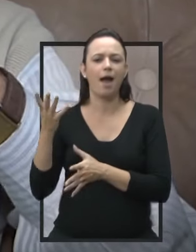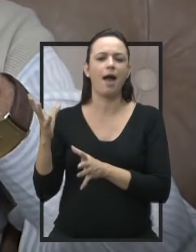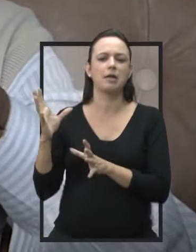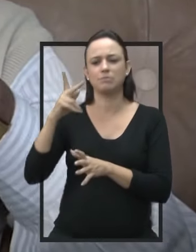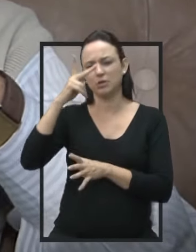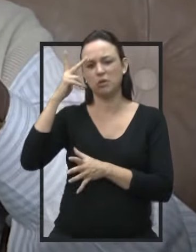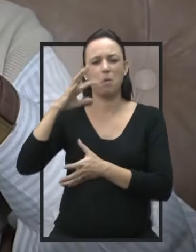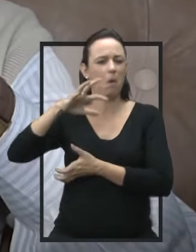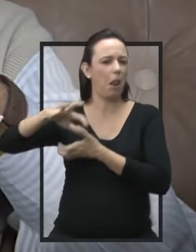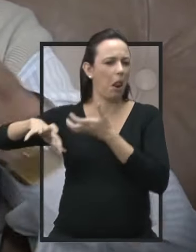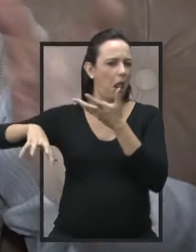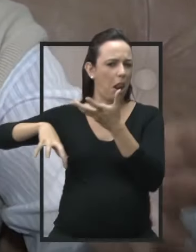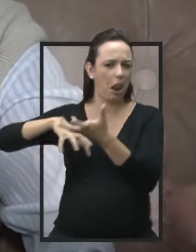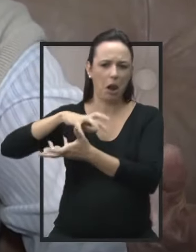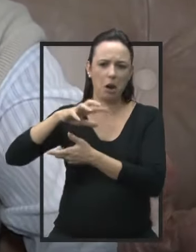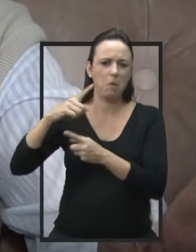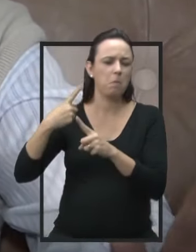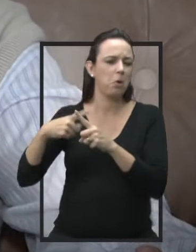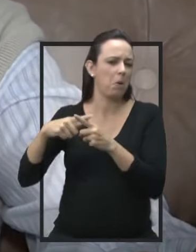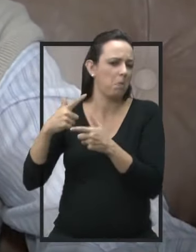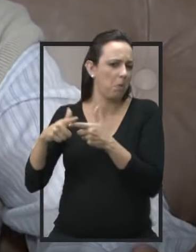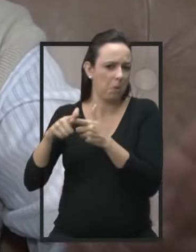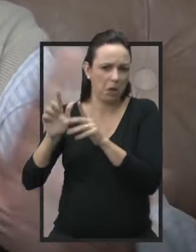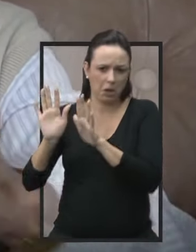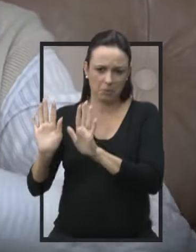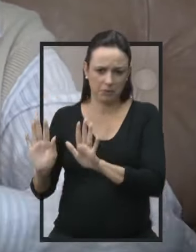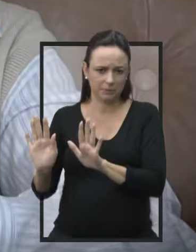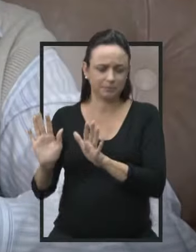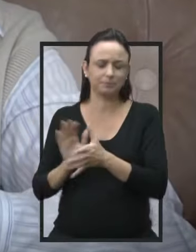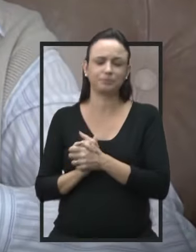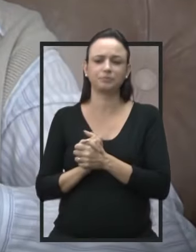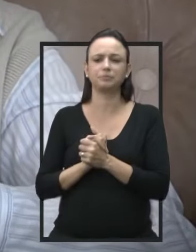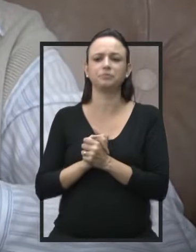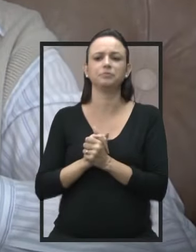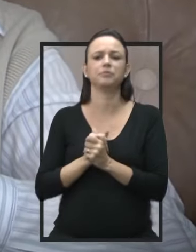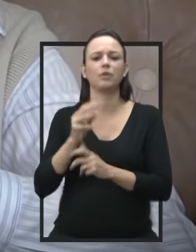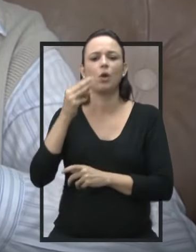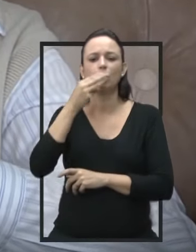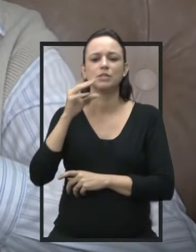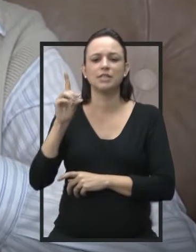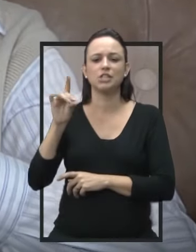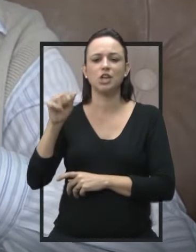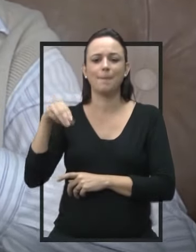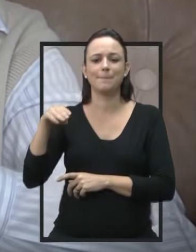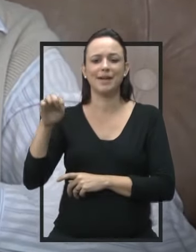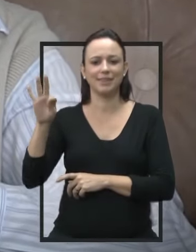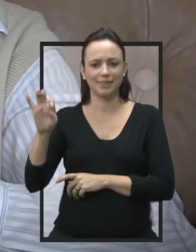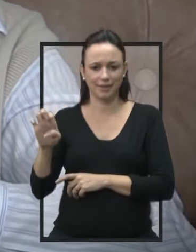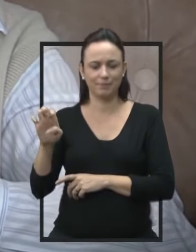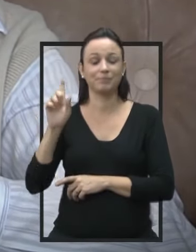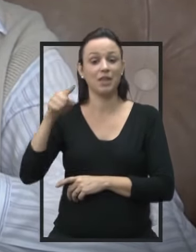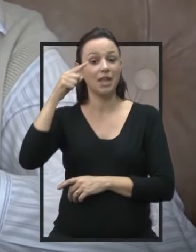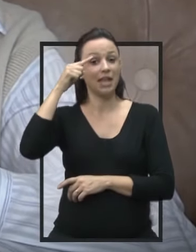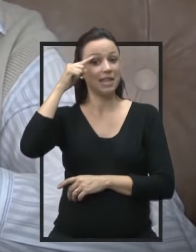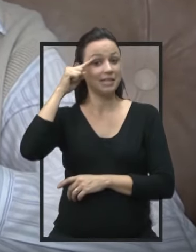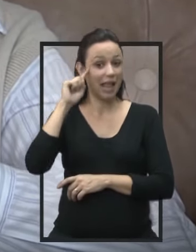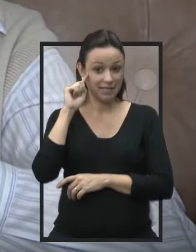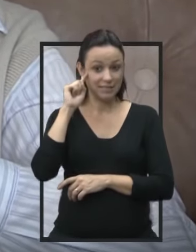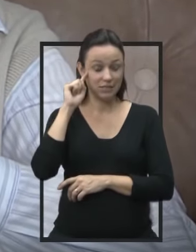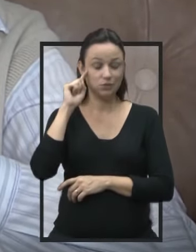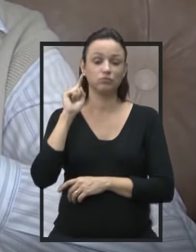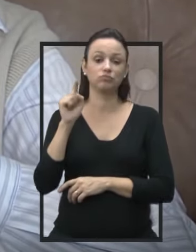empregados revoltados, sabe Deus com o quê? Eu não sei isso. Da usina Diamante. E o Zezinho